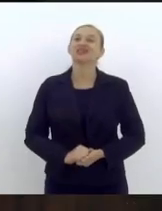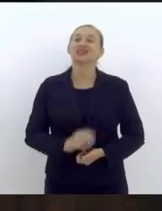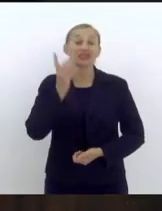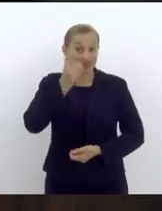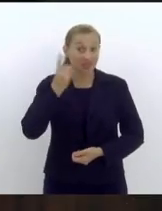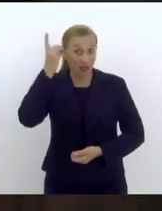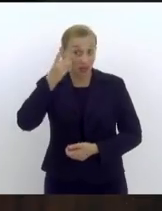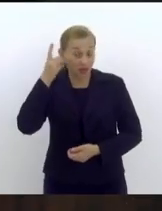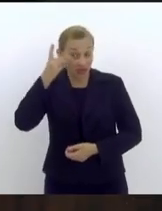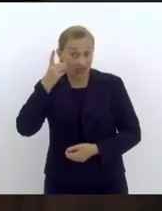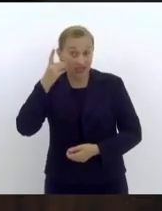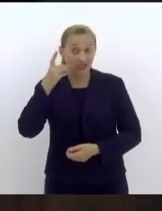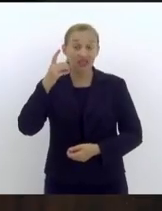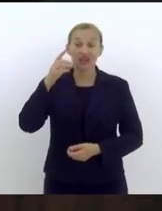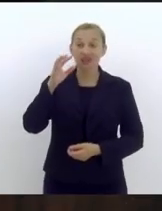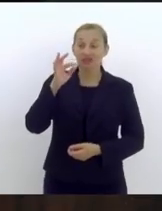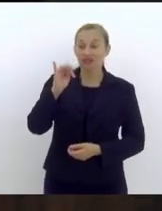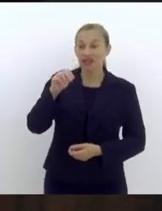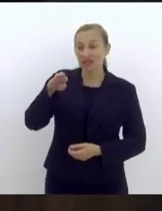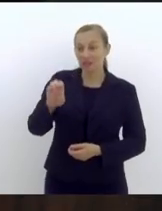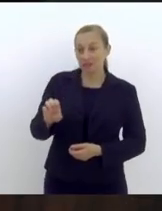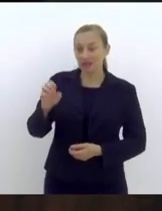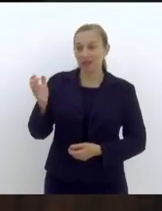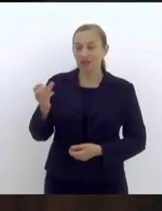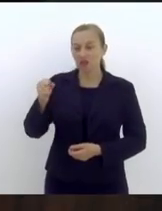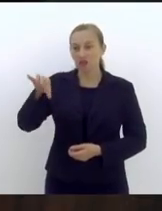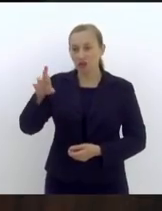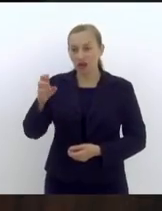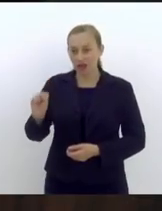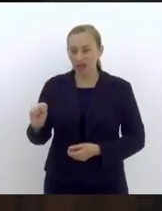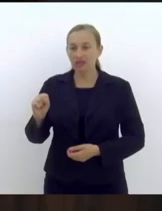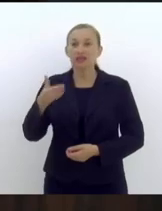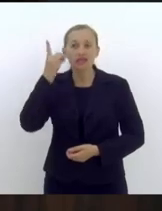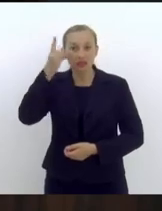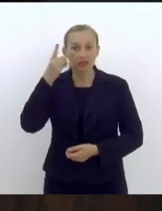Deputado Felipe Soares deputada